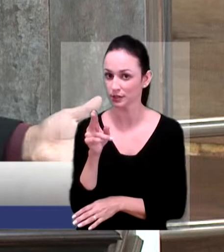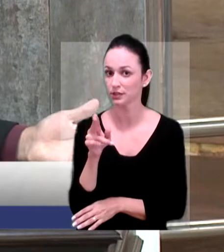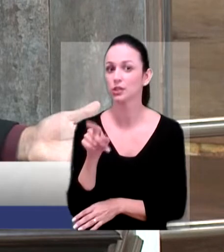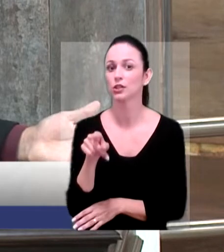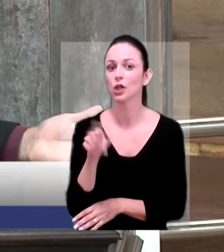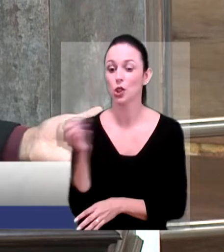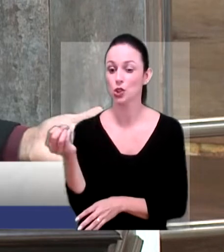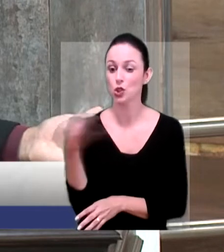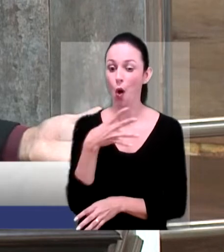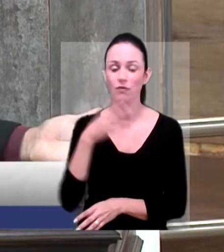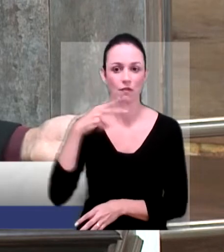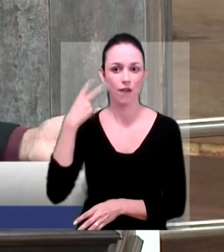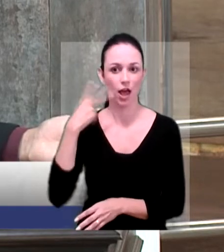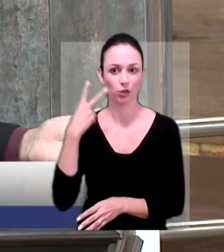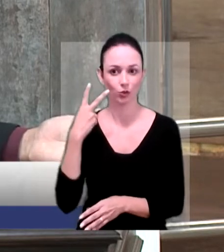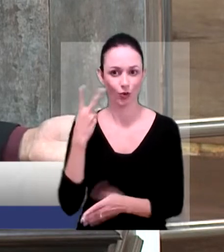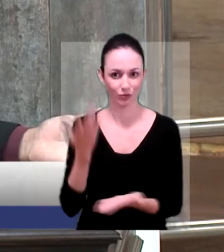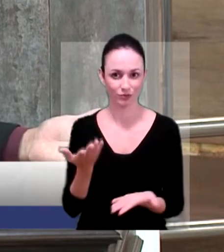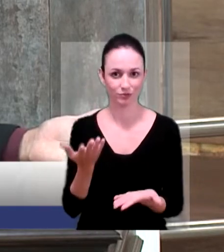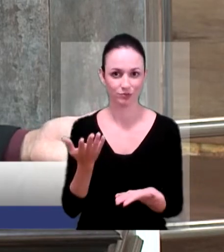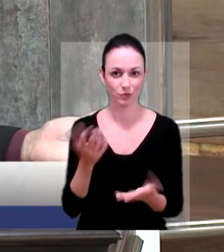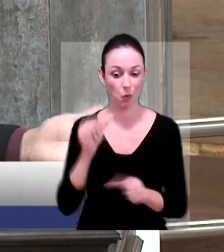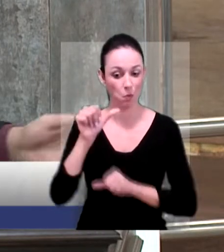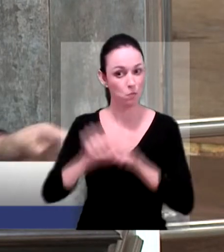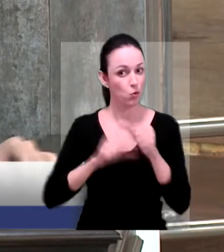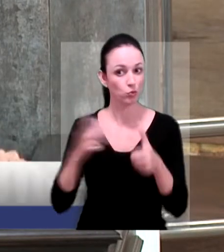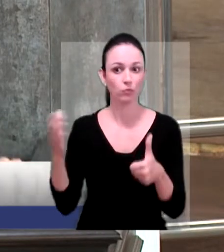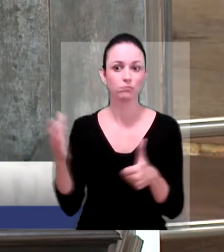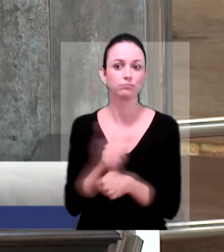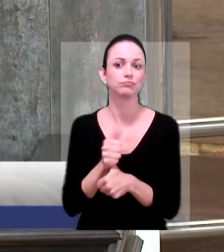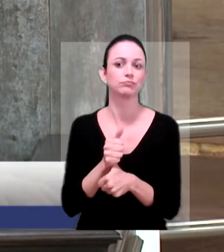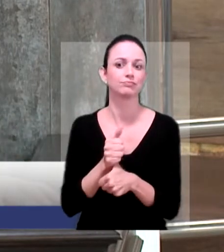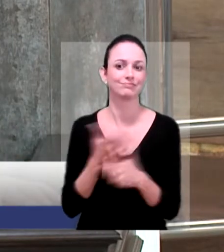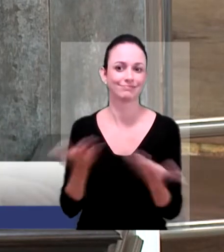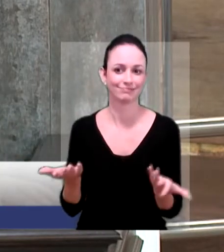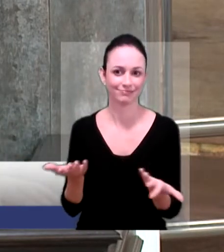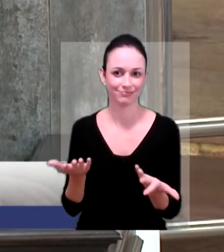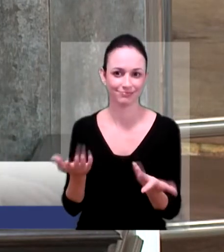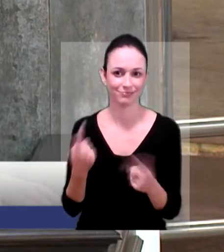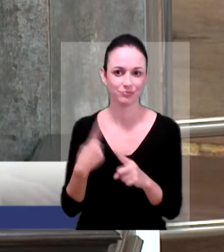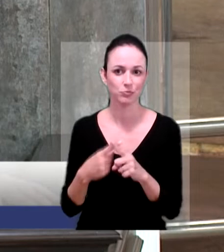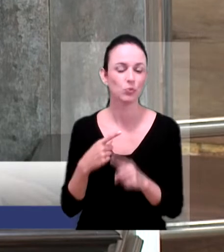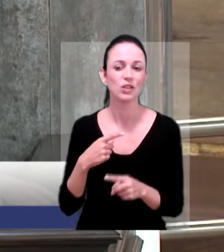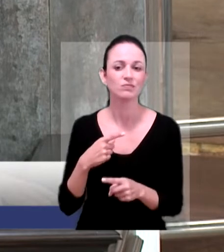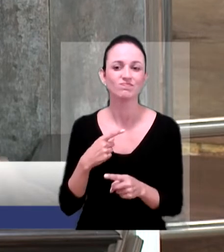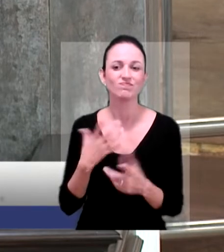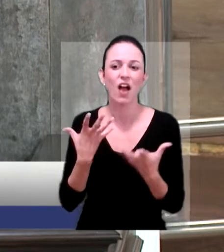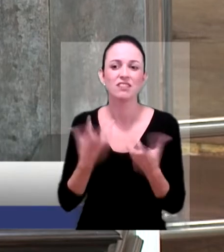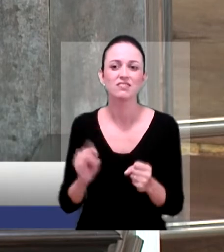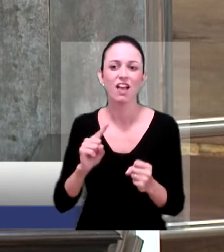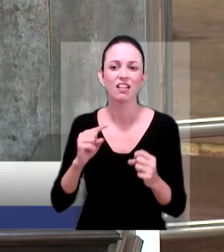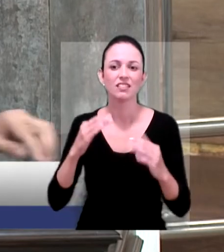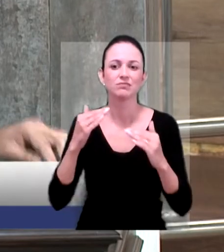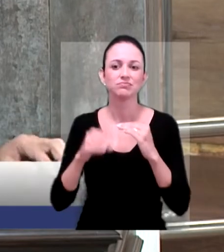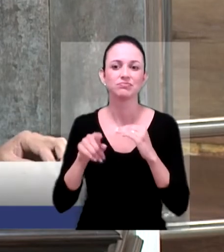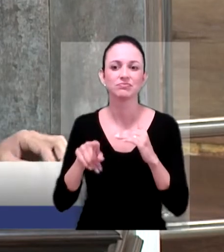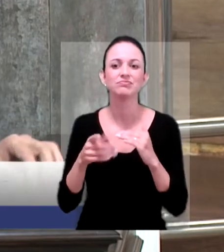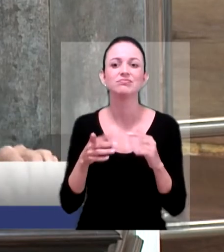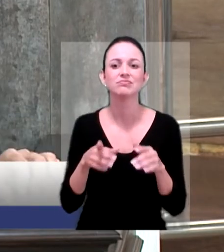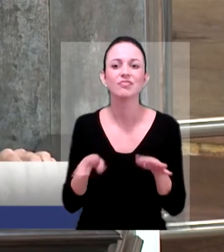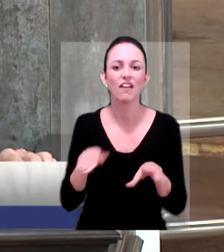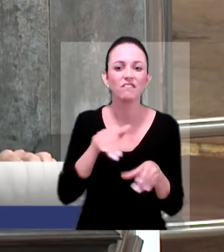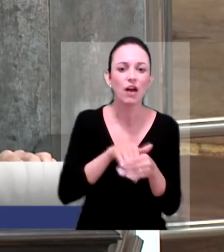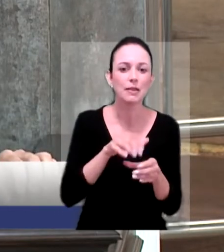foram substituídos por conta dessa sensação de aparelhamento e insatisfação com esse aparelhamento. A minha candidatura à presidência dessa casa é